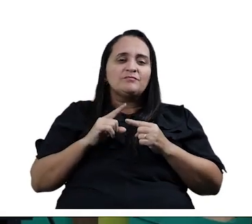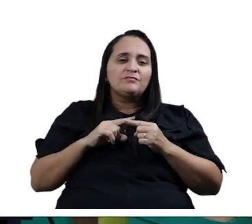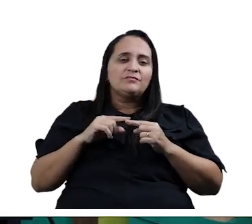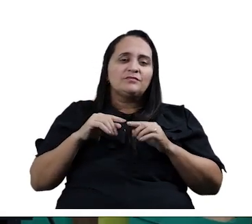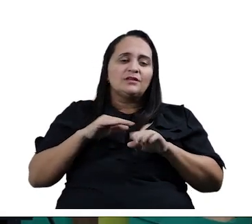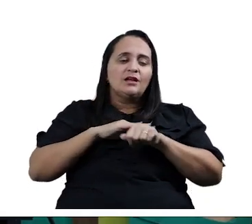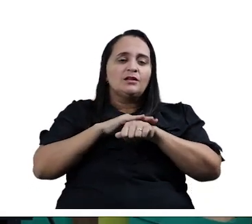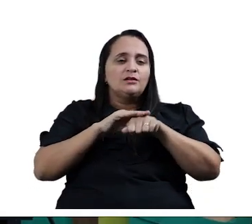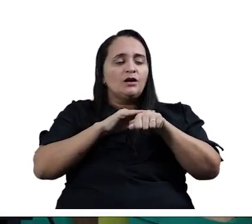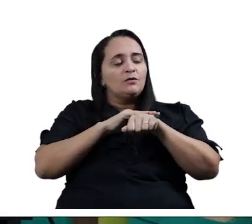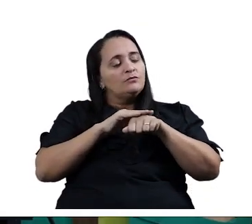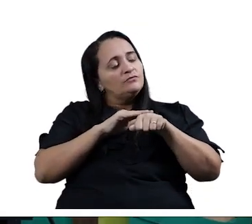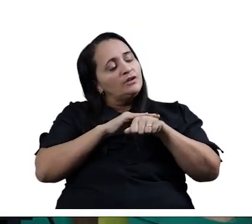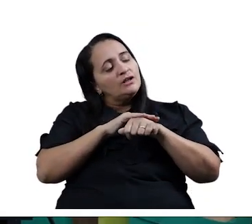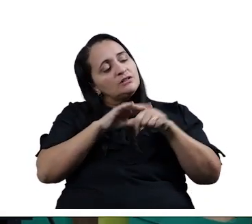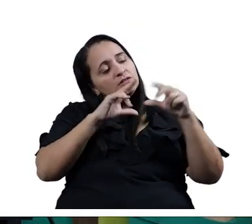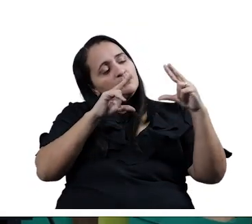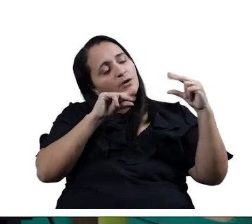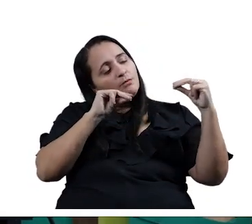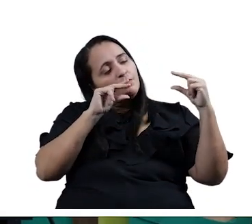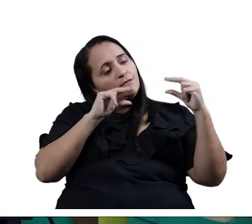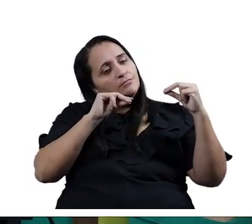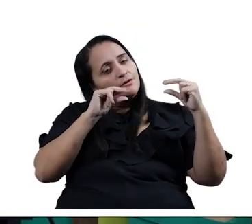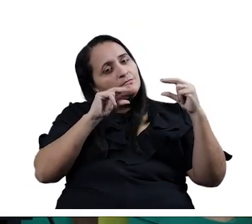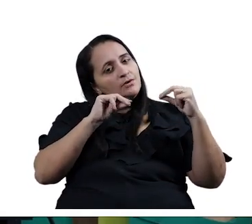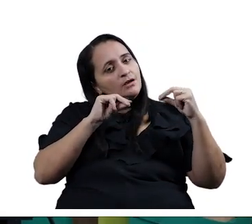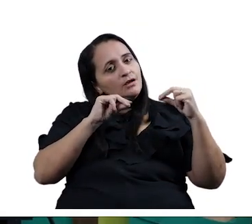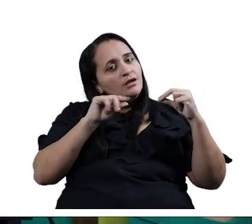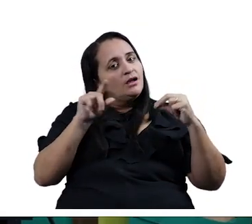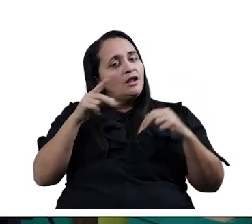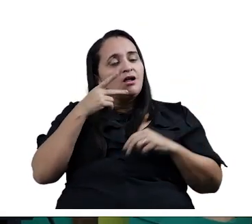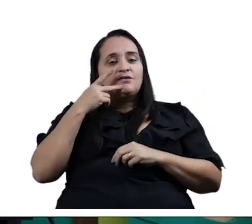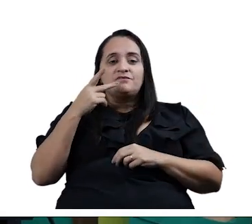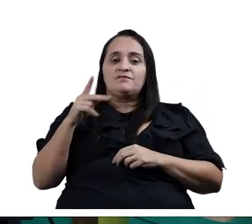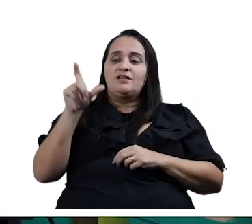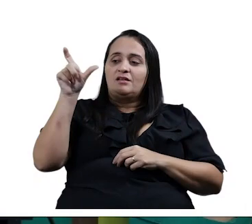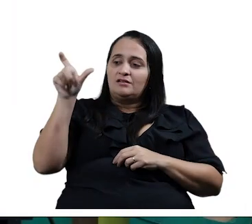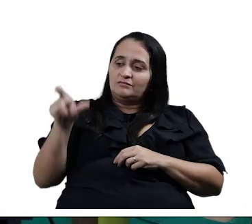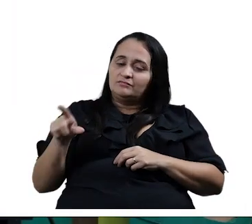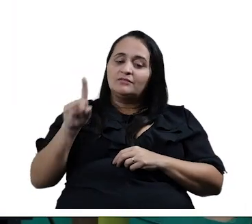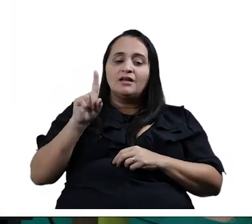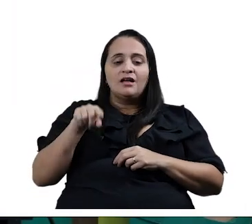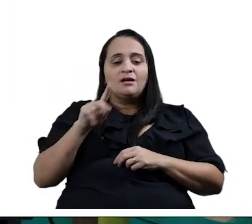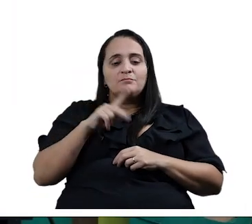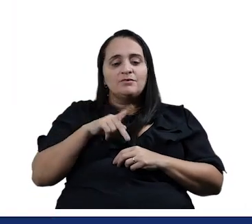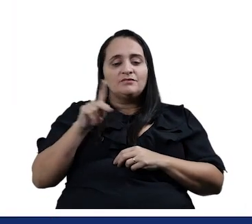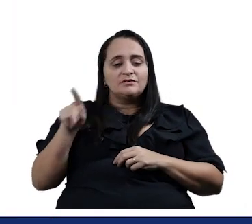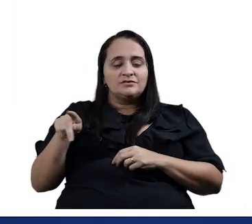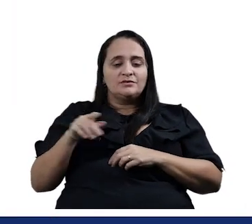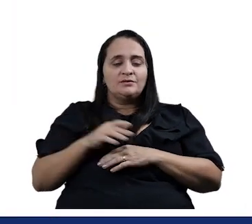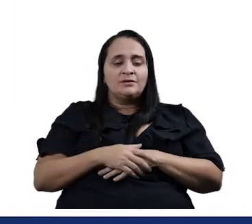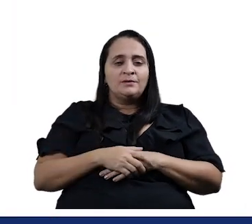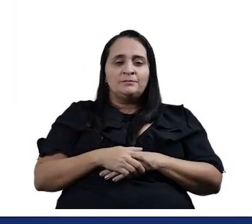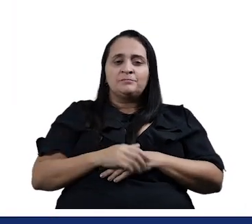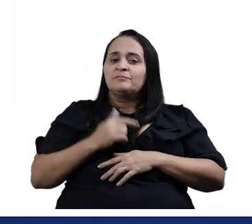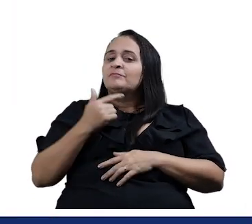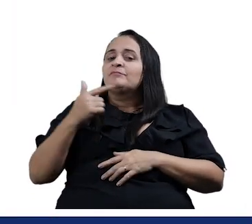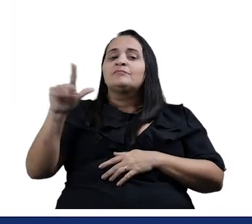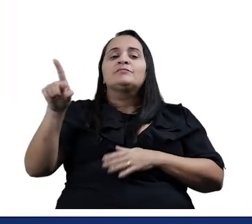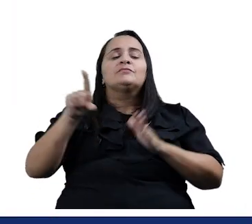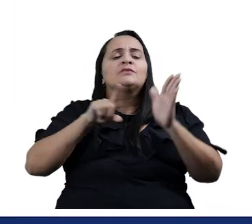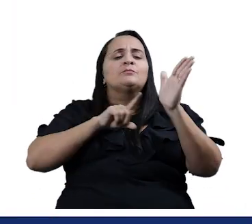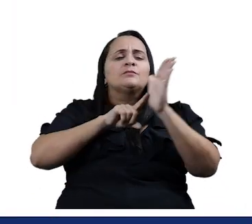Porque durante o diálogo deles, deixa bem claro a função dela na história, tá?